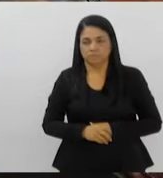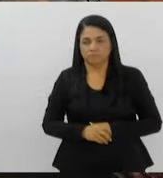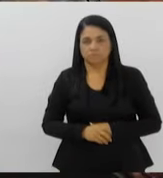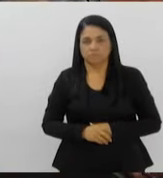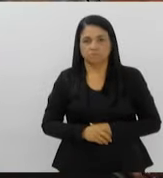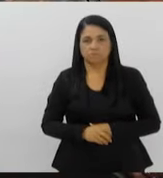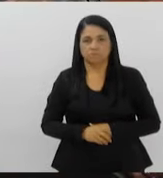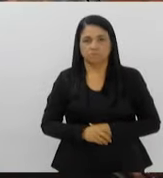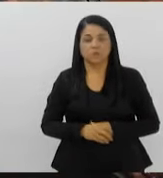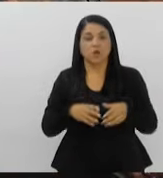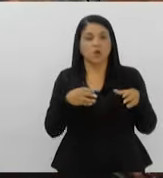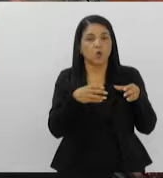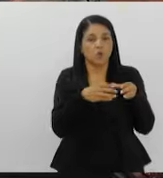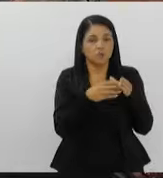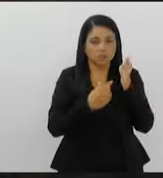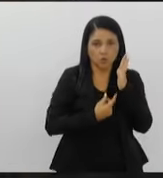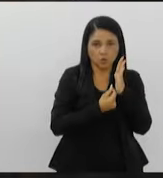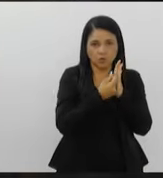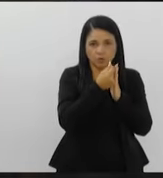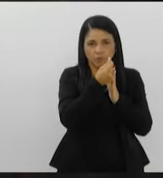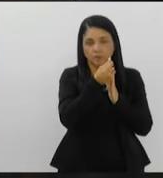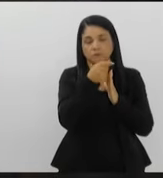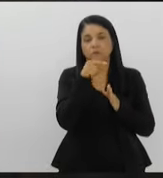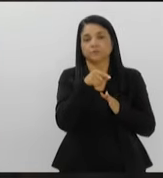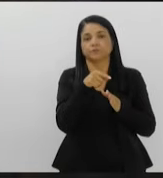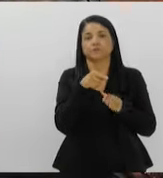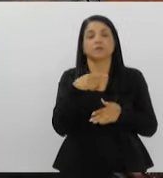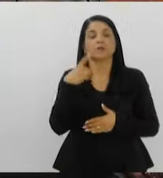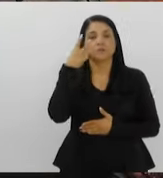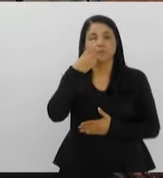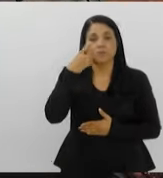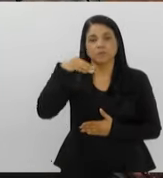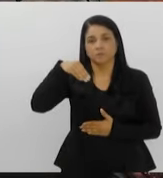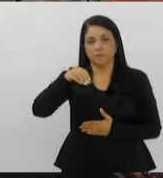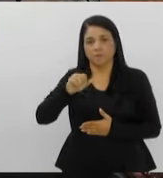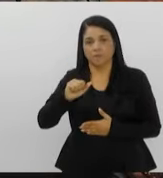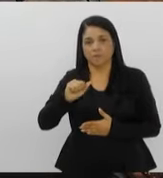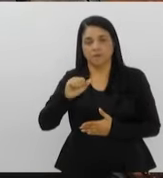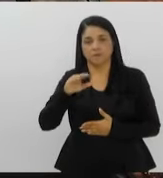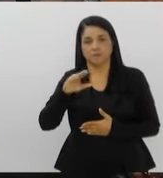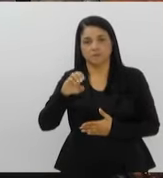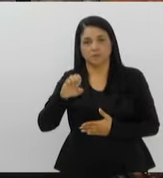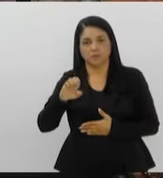Pela Comissão de Orçamento, deputado Carlos Macedo.